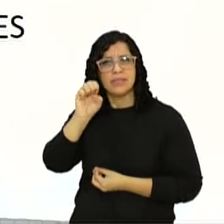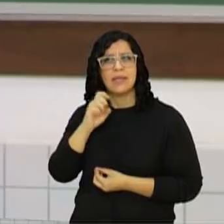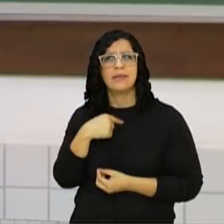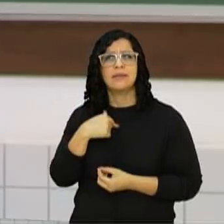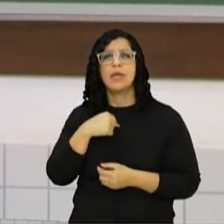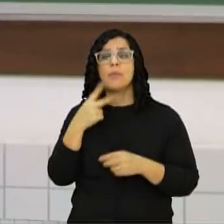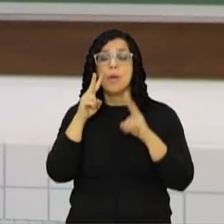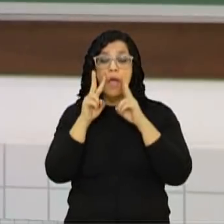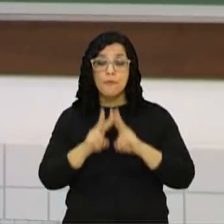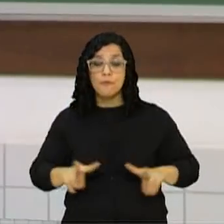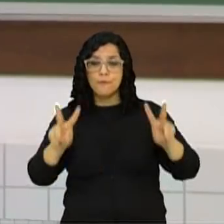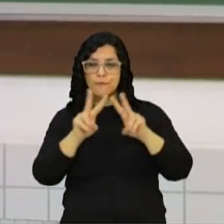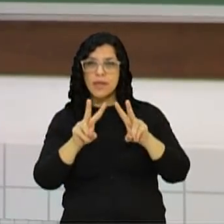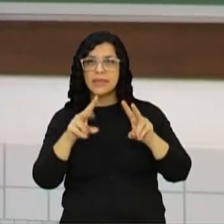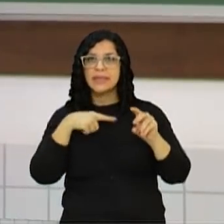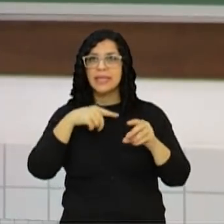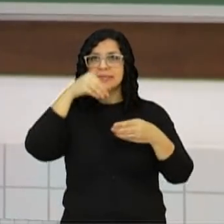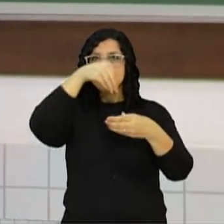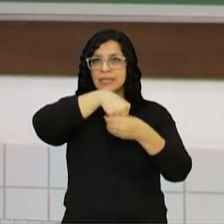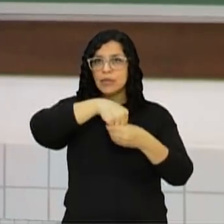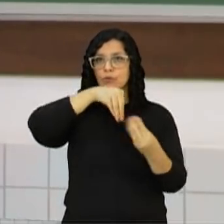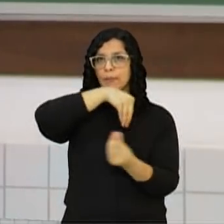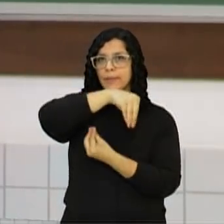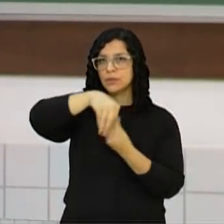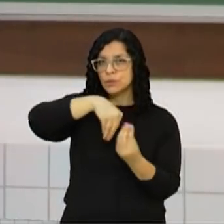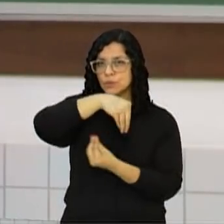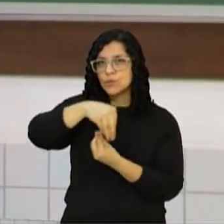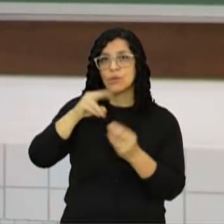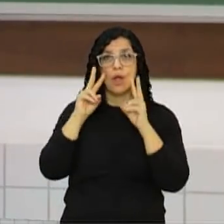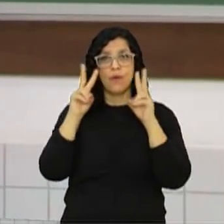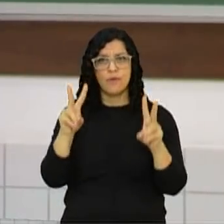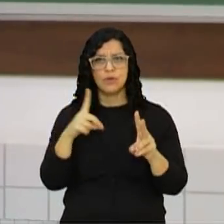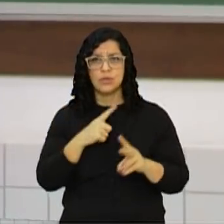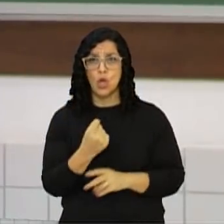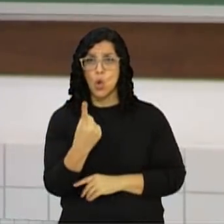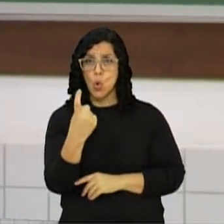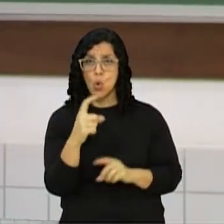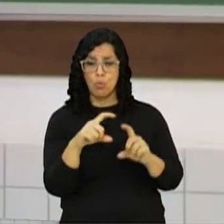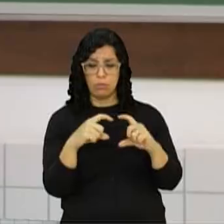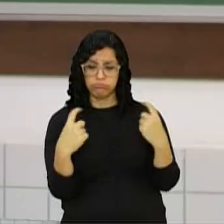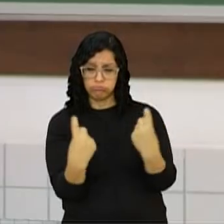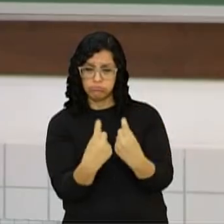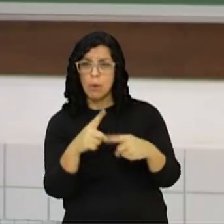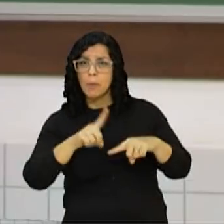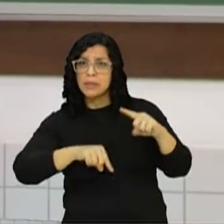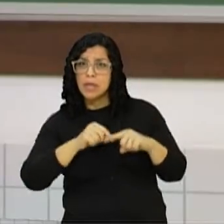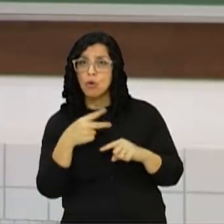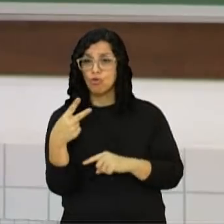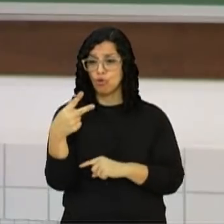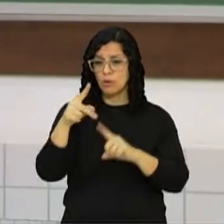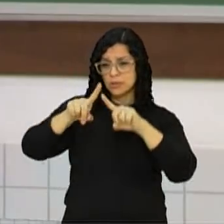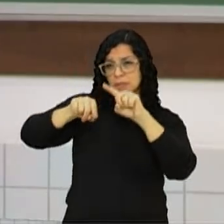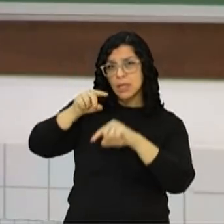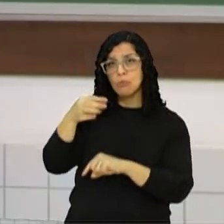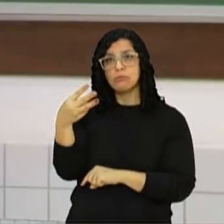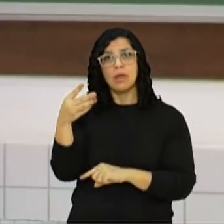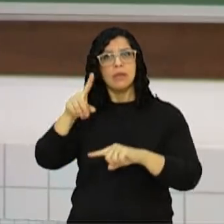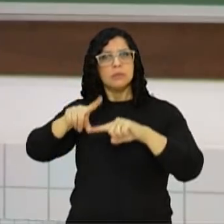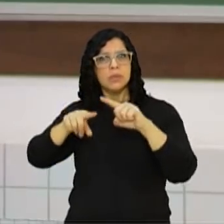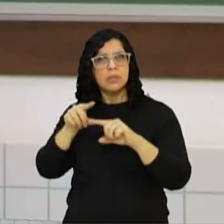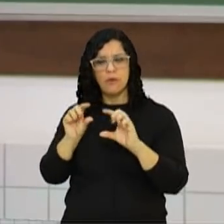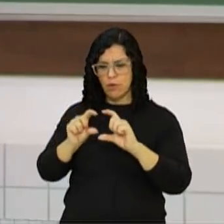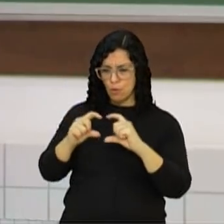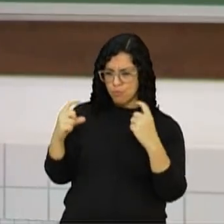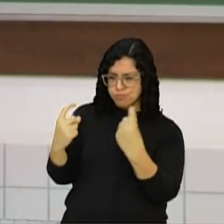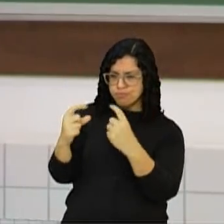parte visual da nossa mistura. Se eu vejo uma coisa, se eu vejo duas coisas, eu